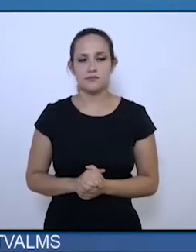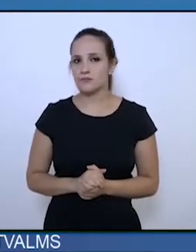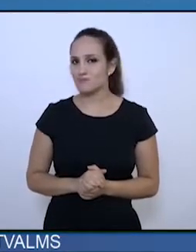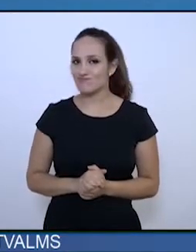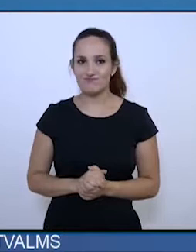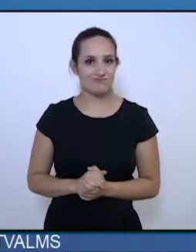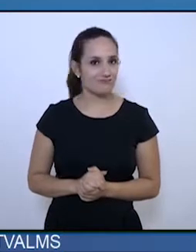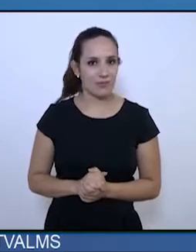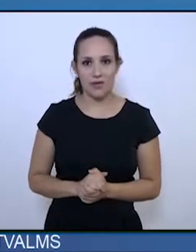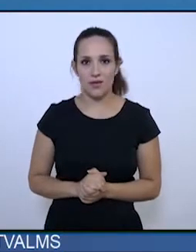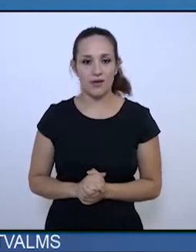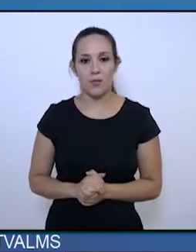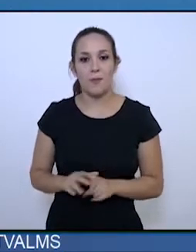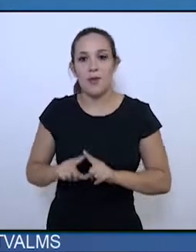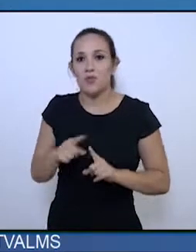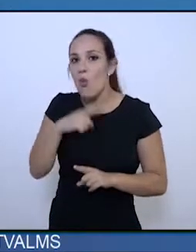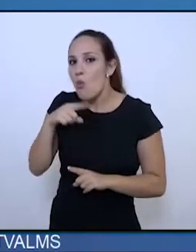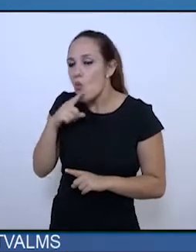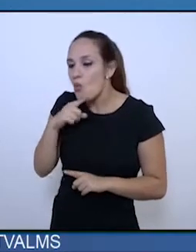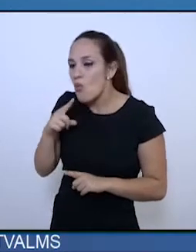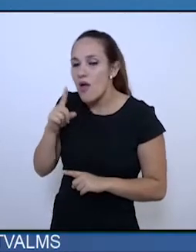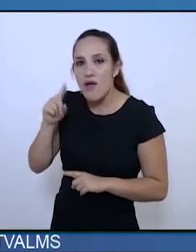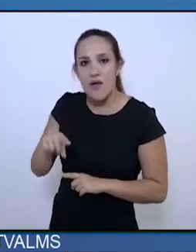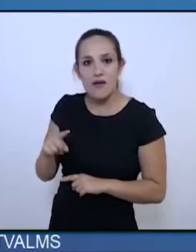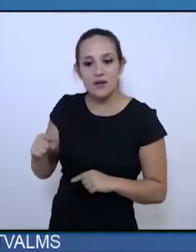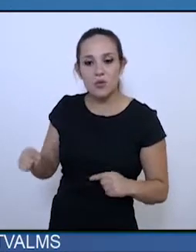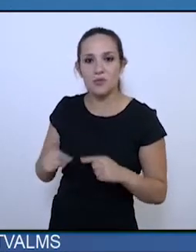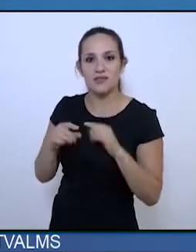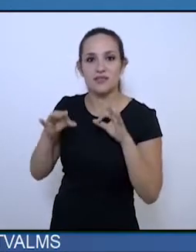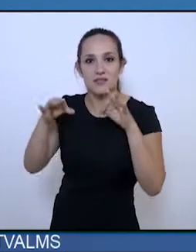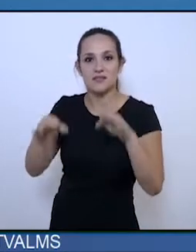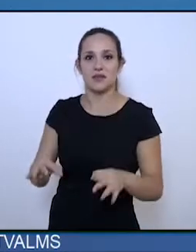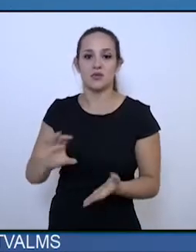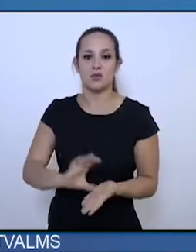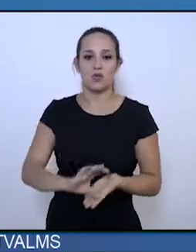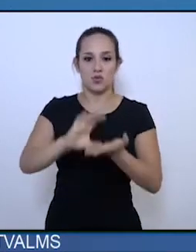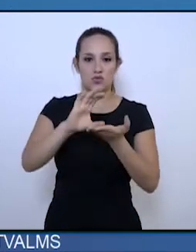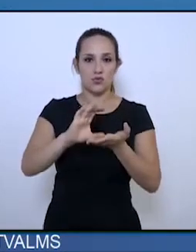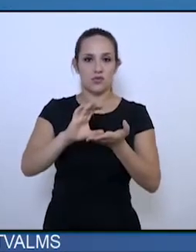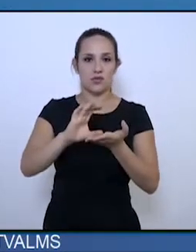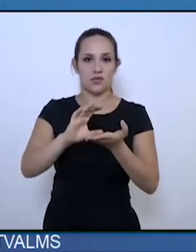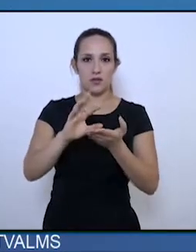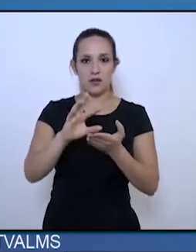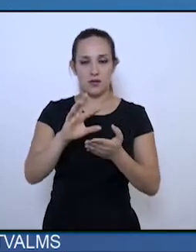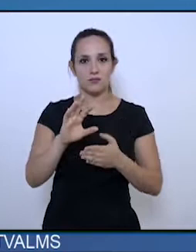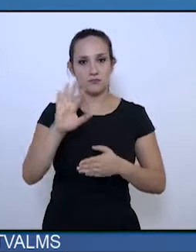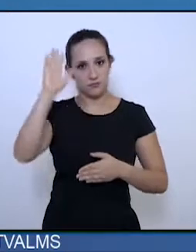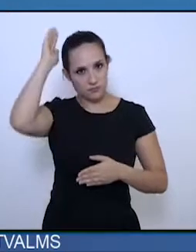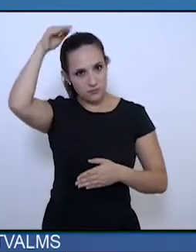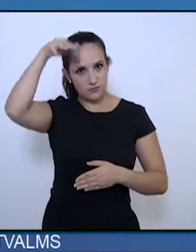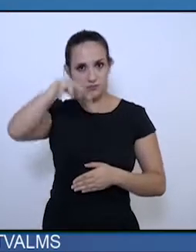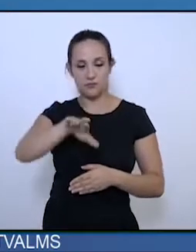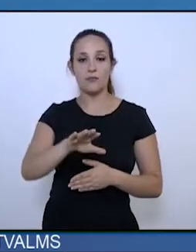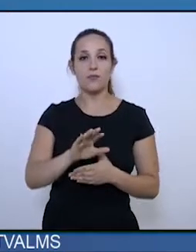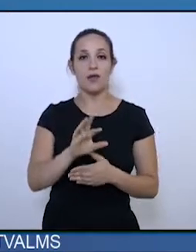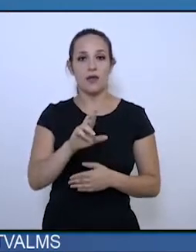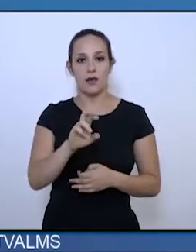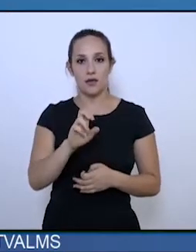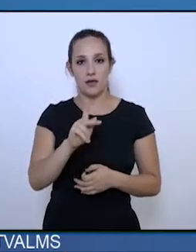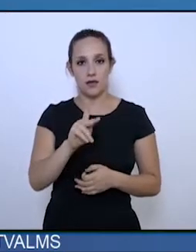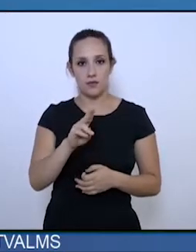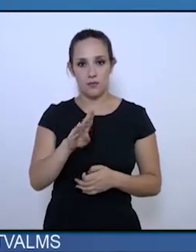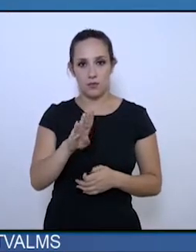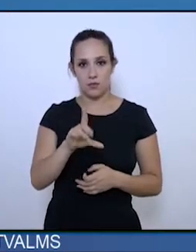desatendimento da prévia oitiva do Conselho da República e do Conselho de Defesa Nacional, conforme determina o artigo